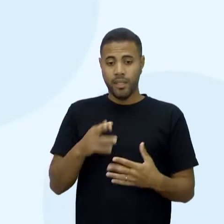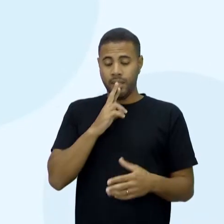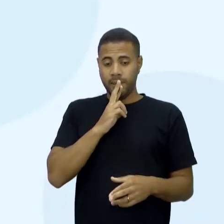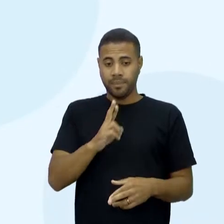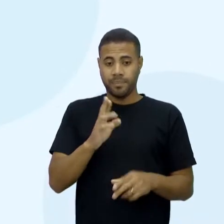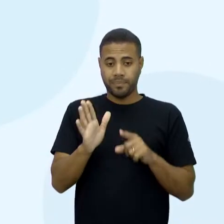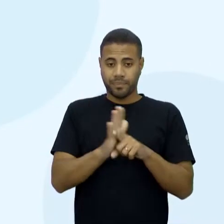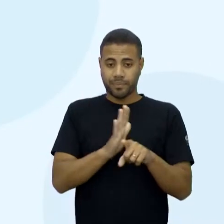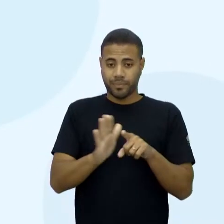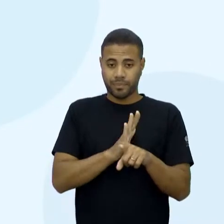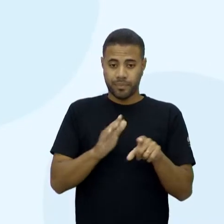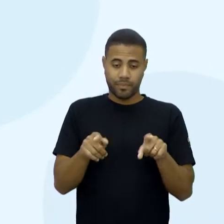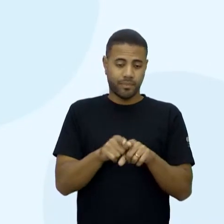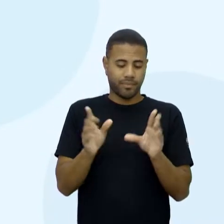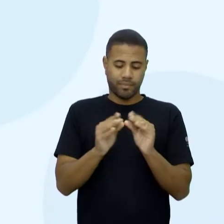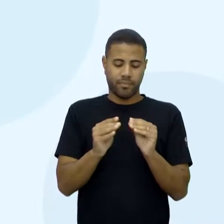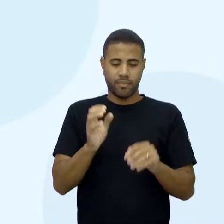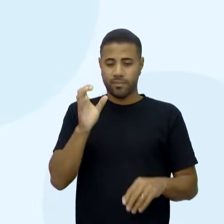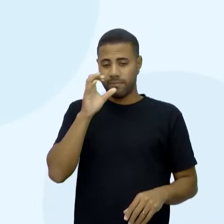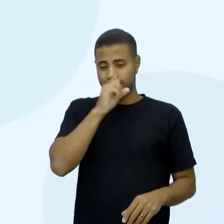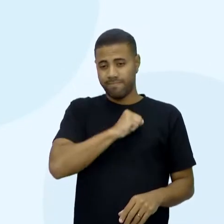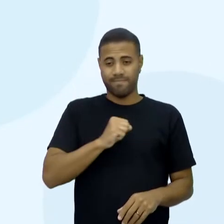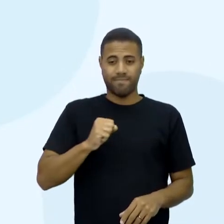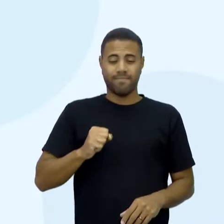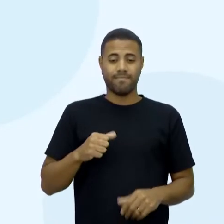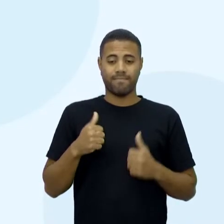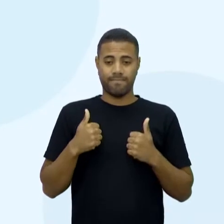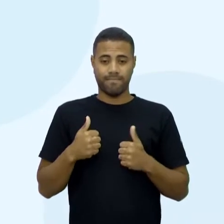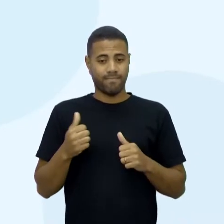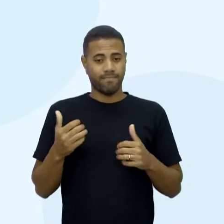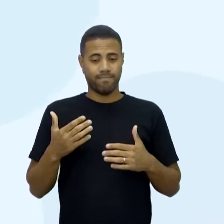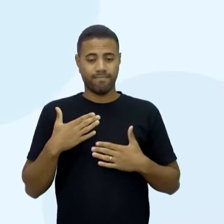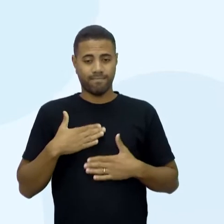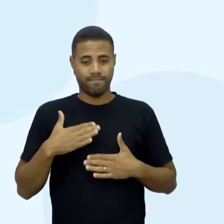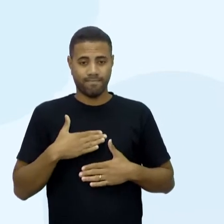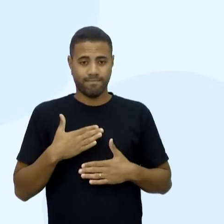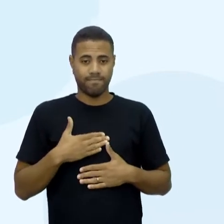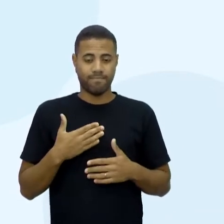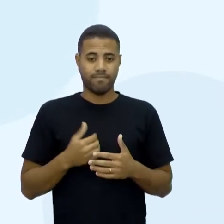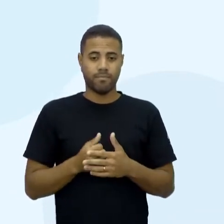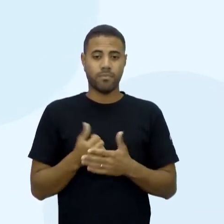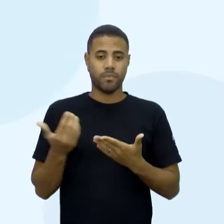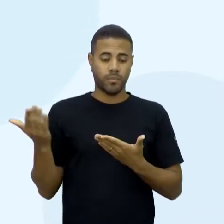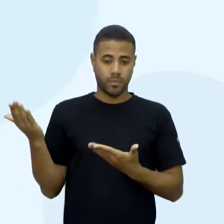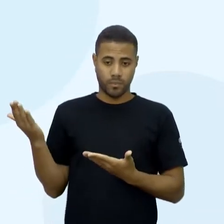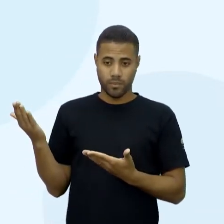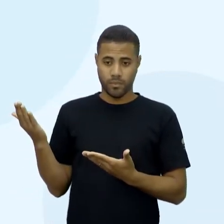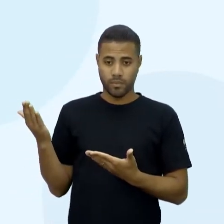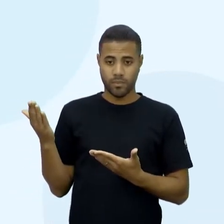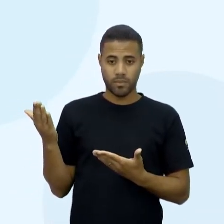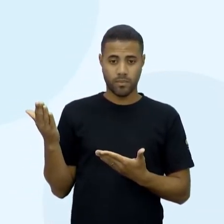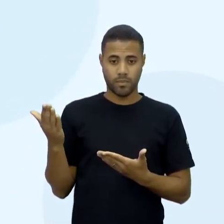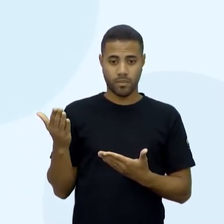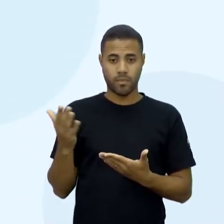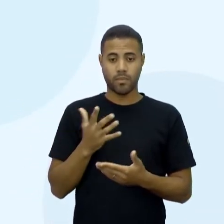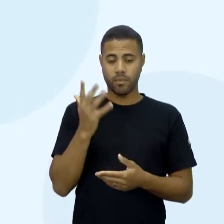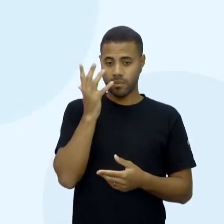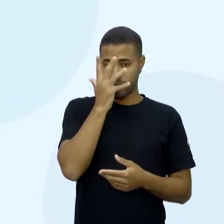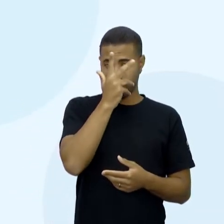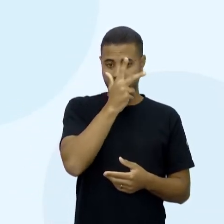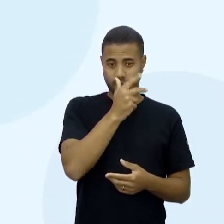umas perguntinhas. Coisa bem rápida, tá, gente? Só para a gente aquecer. Nós temos aqui, olha só que imagem